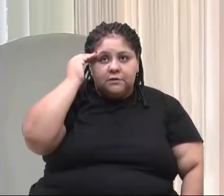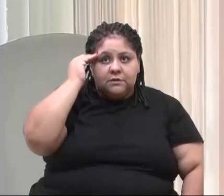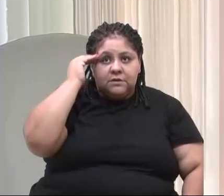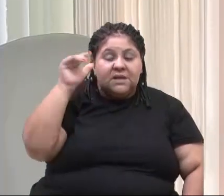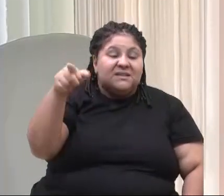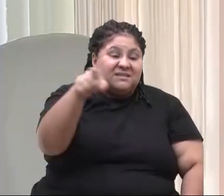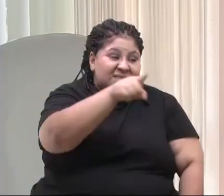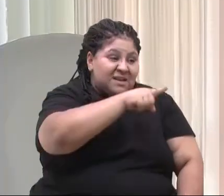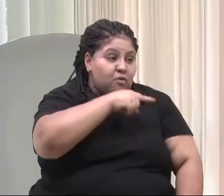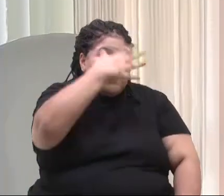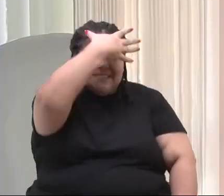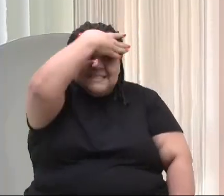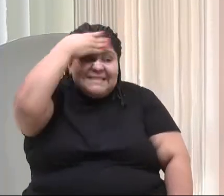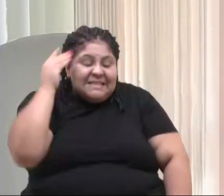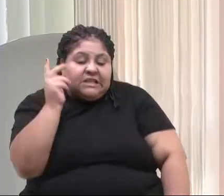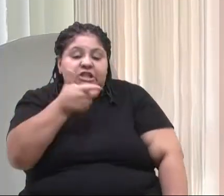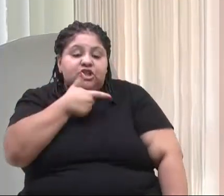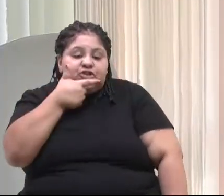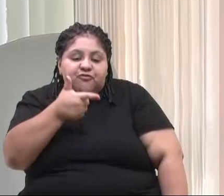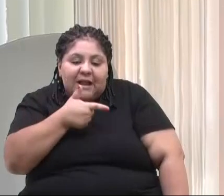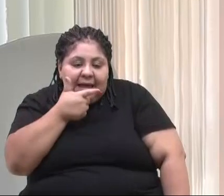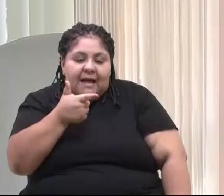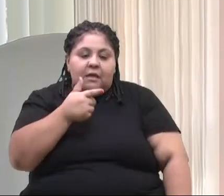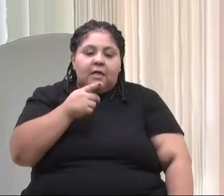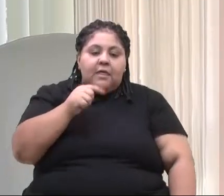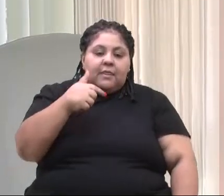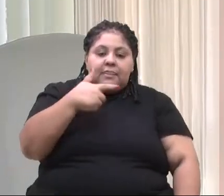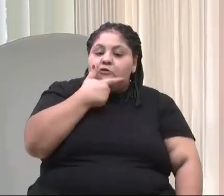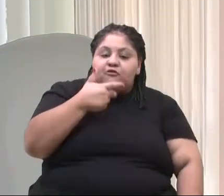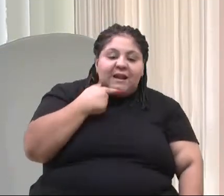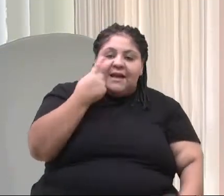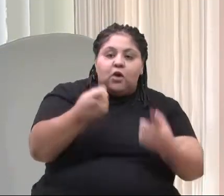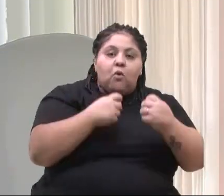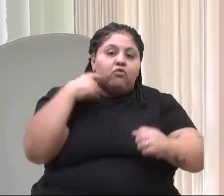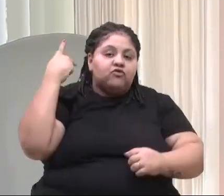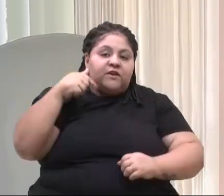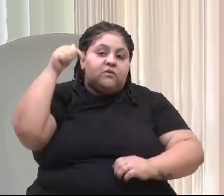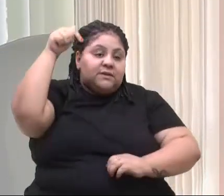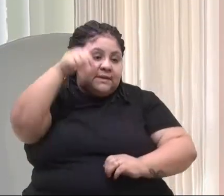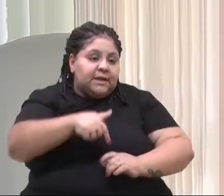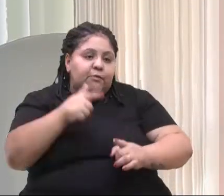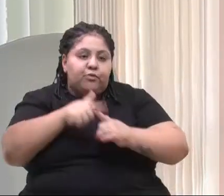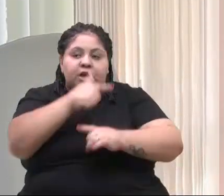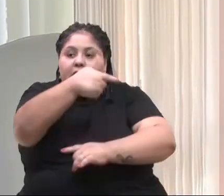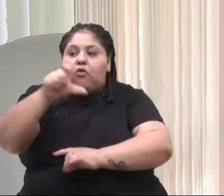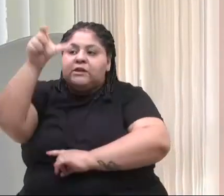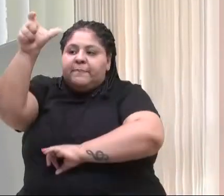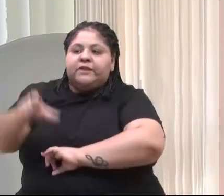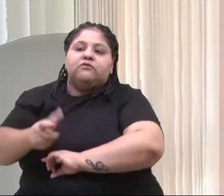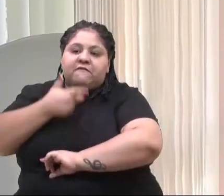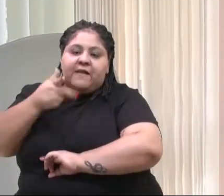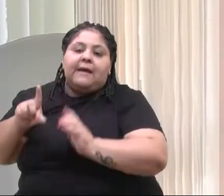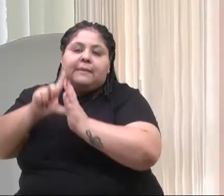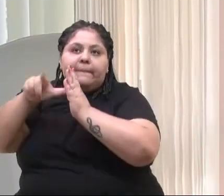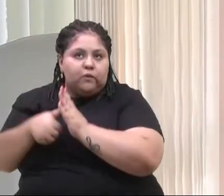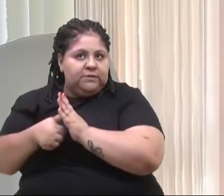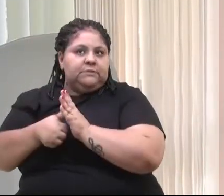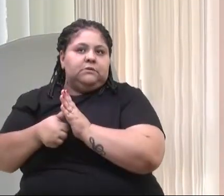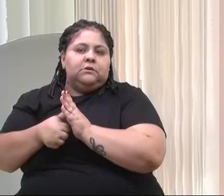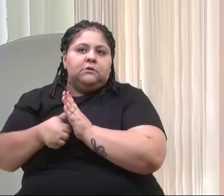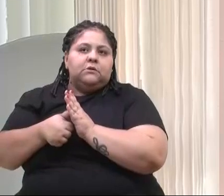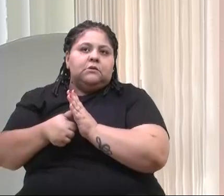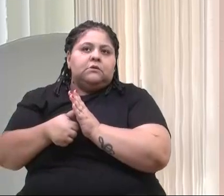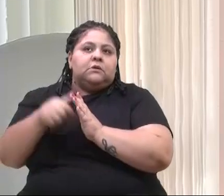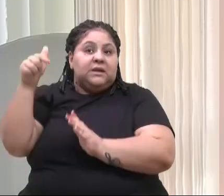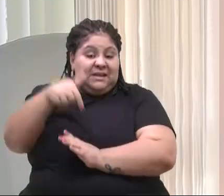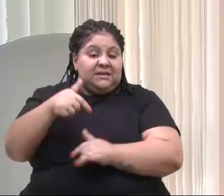aqui, é porque alguém se encarregou de falar especificamente. E os que eu falei, todos ficaram sabendo com antecedência,